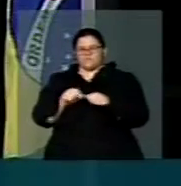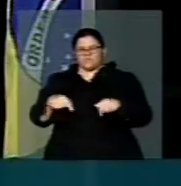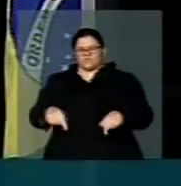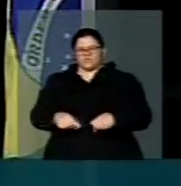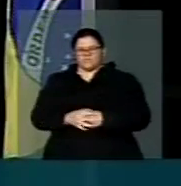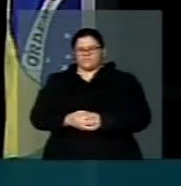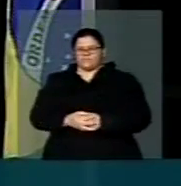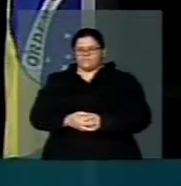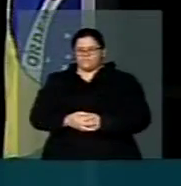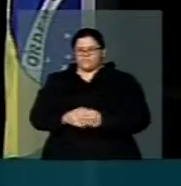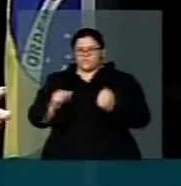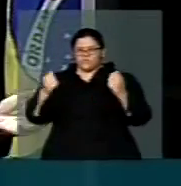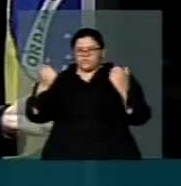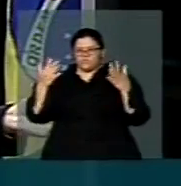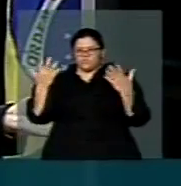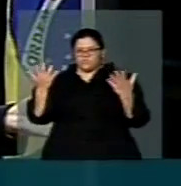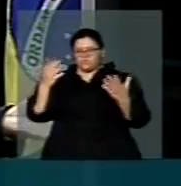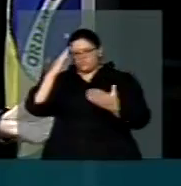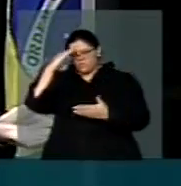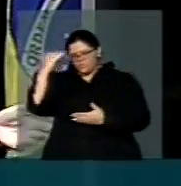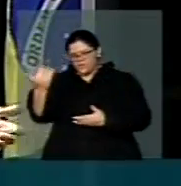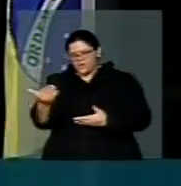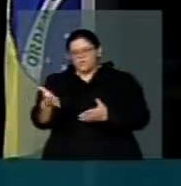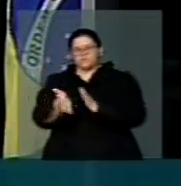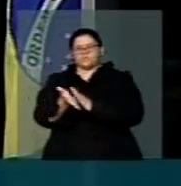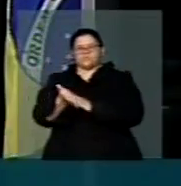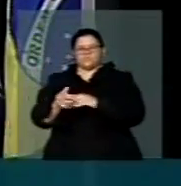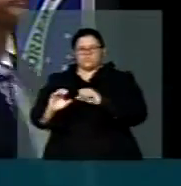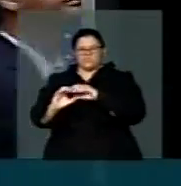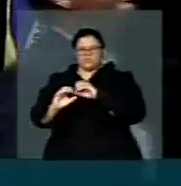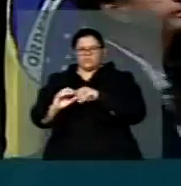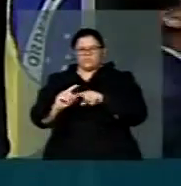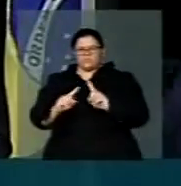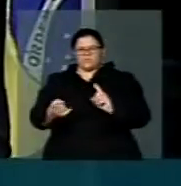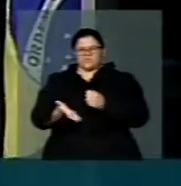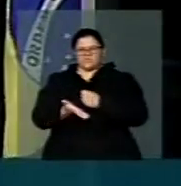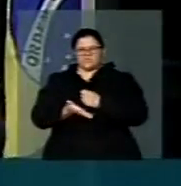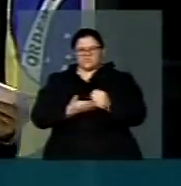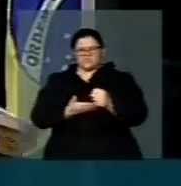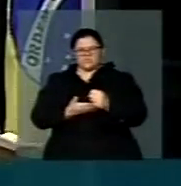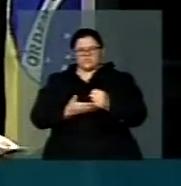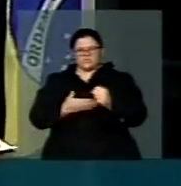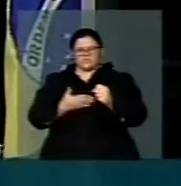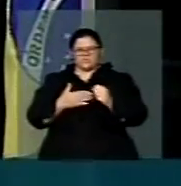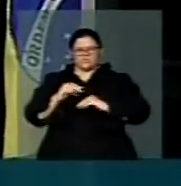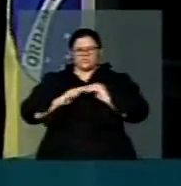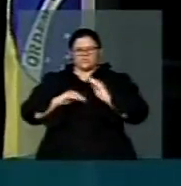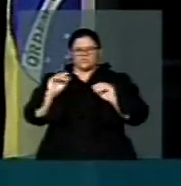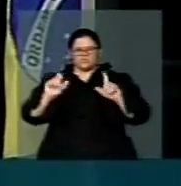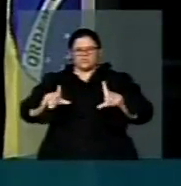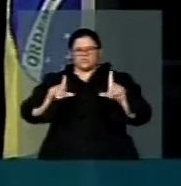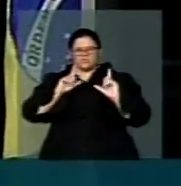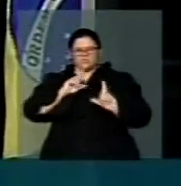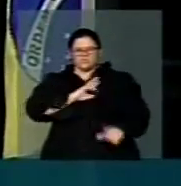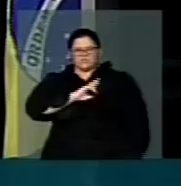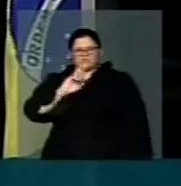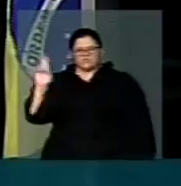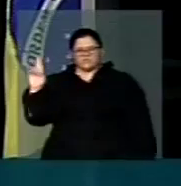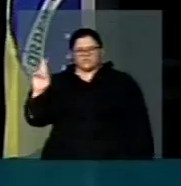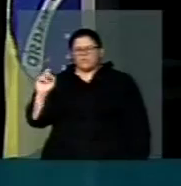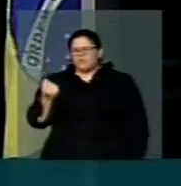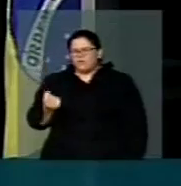Cunha. Acabar com as televisões de cunho religioso, sob o pretexto que o